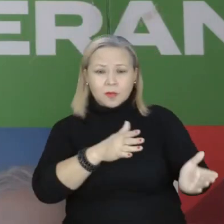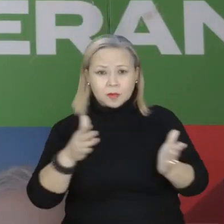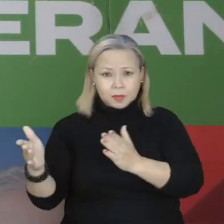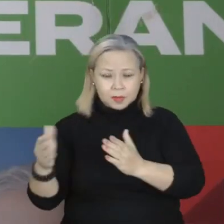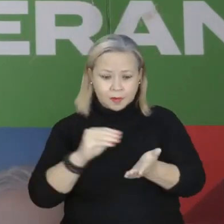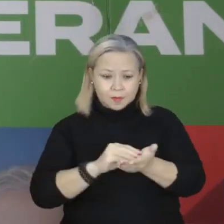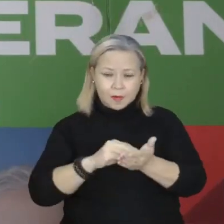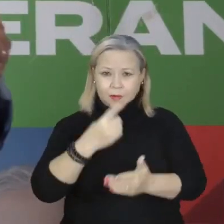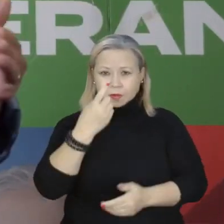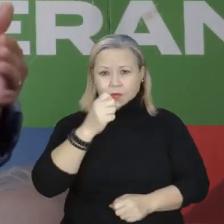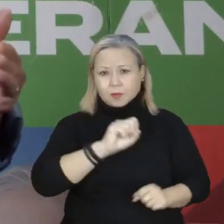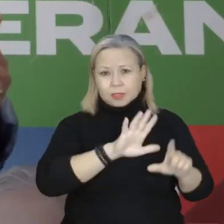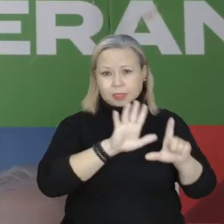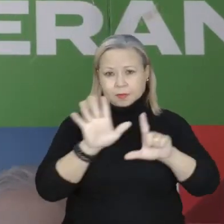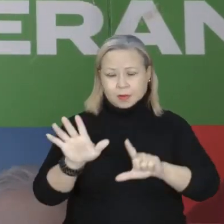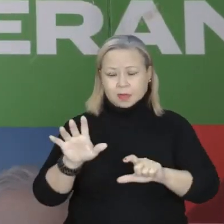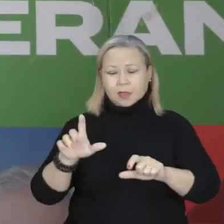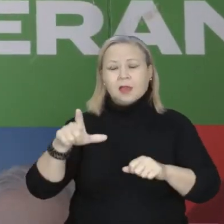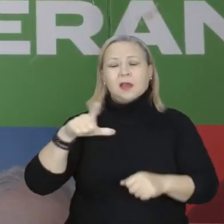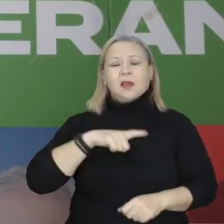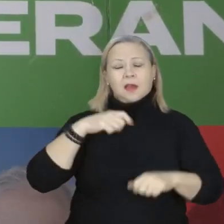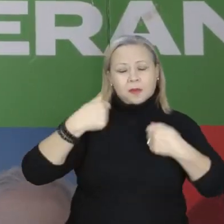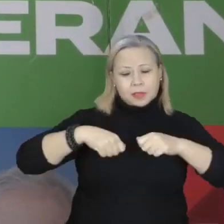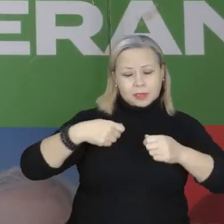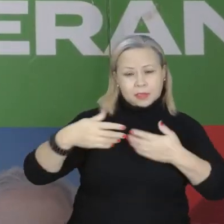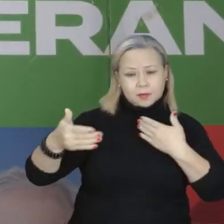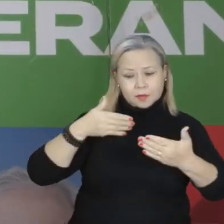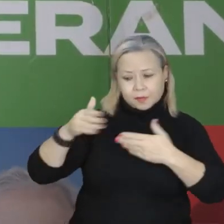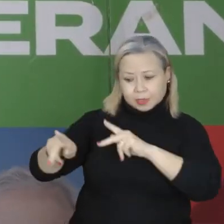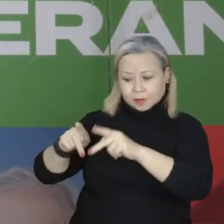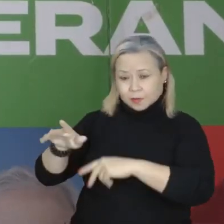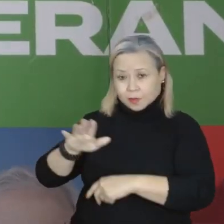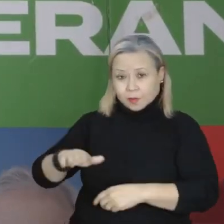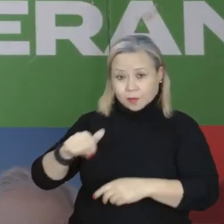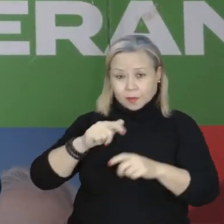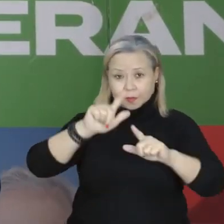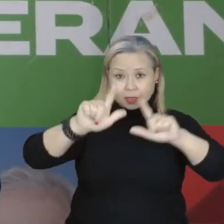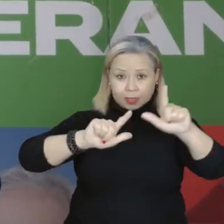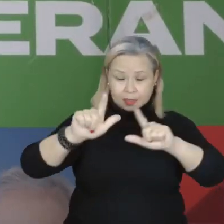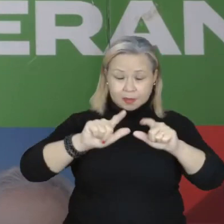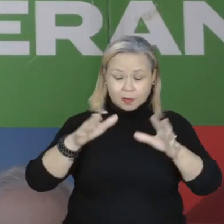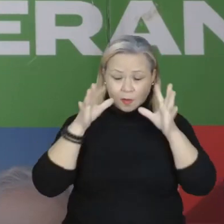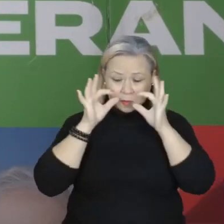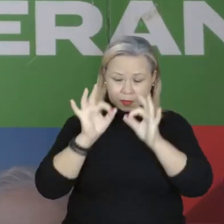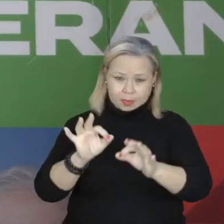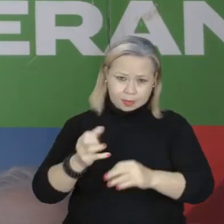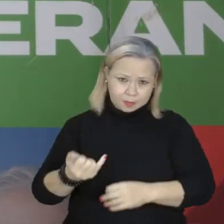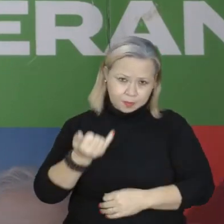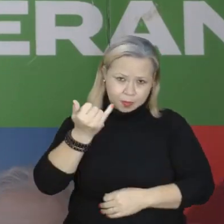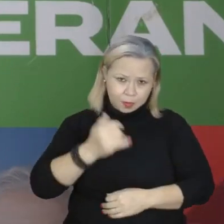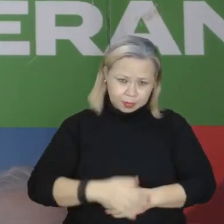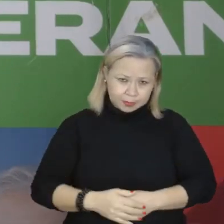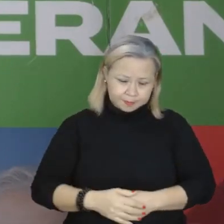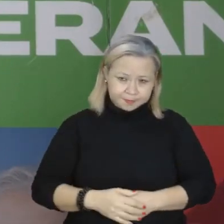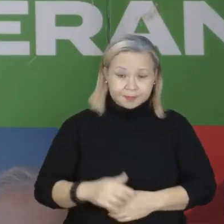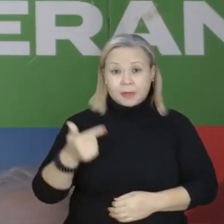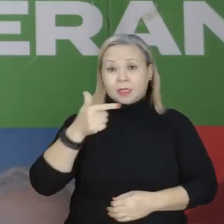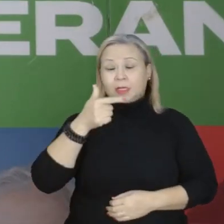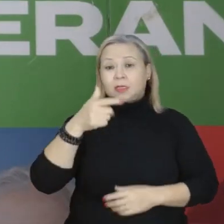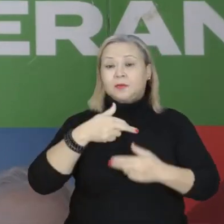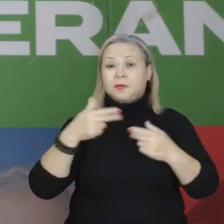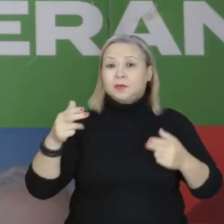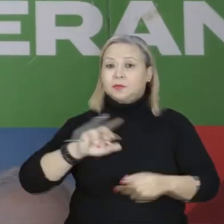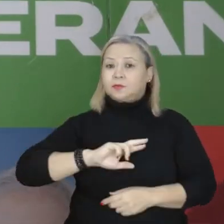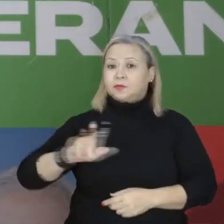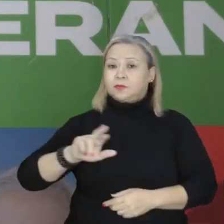semana. E nós temos que conversar com o povo e os programas de televisão é uma coisa muito interessante. Segundo, não é verdade